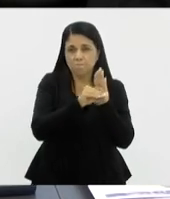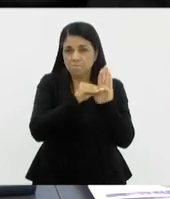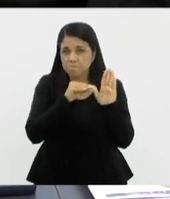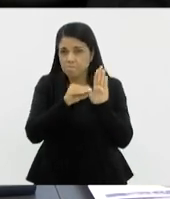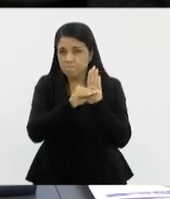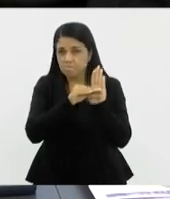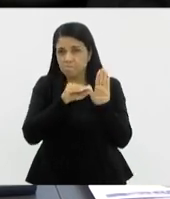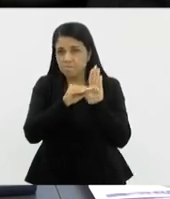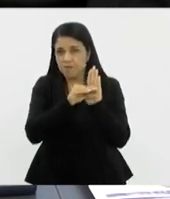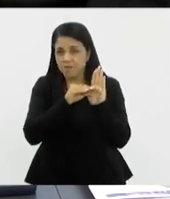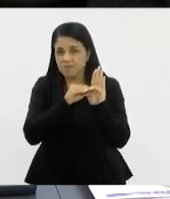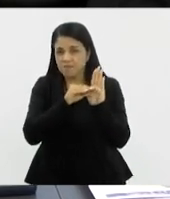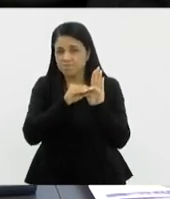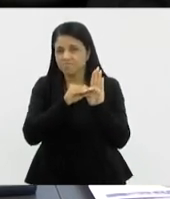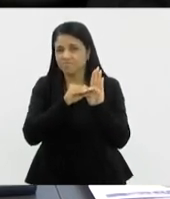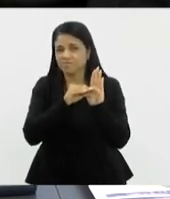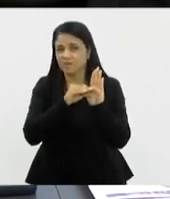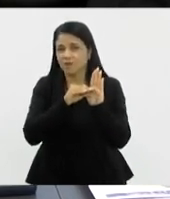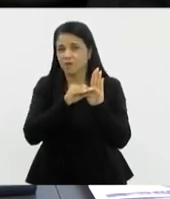ser